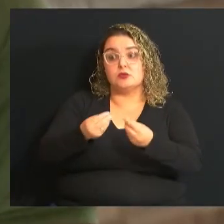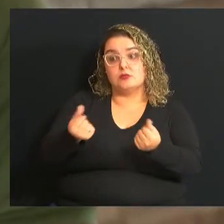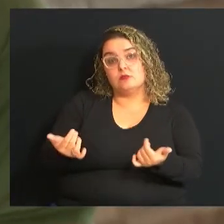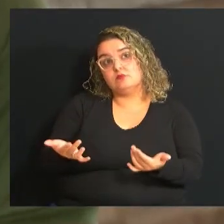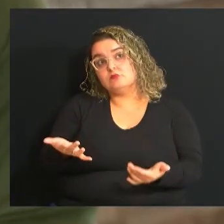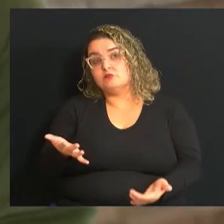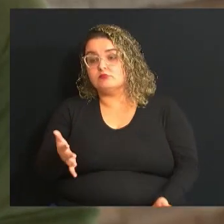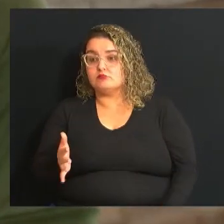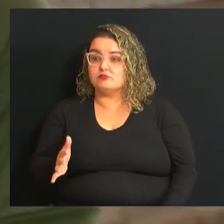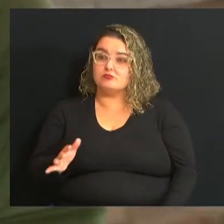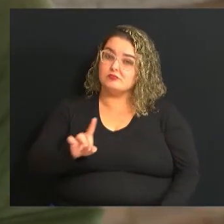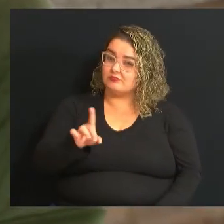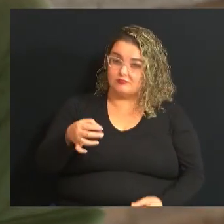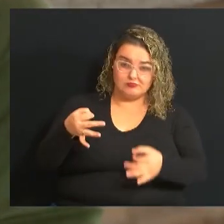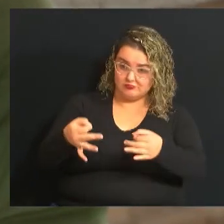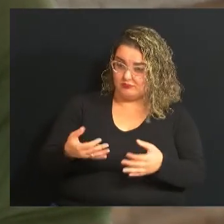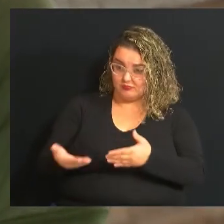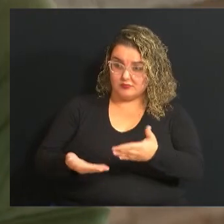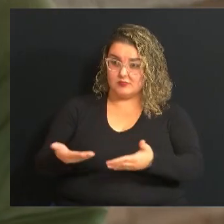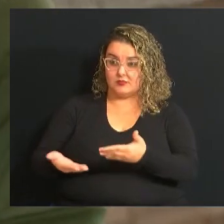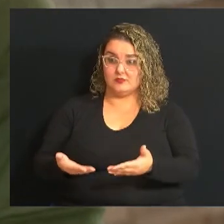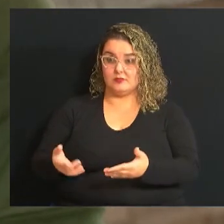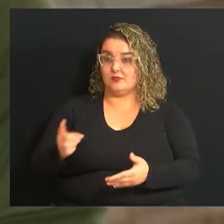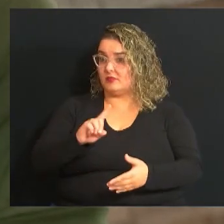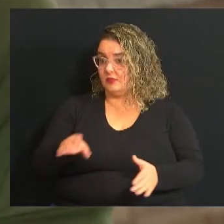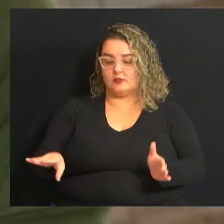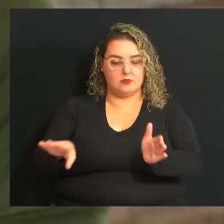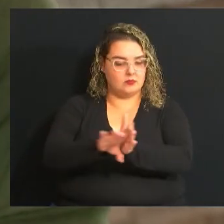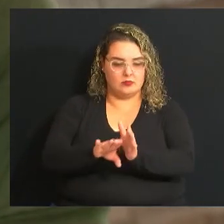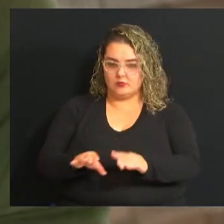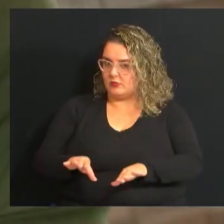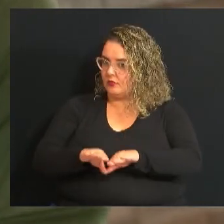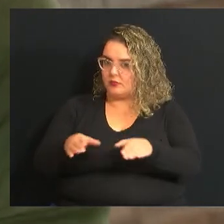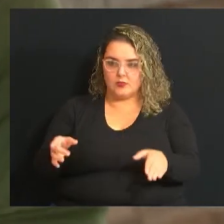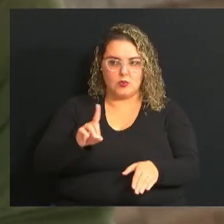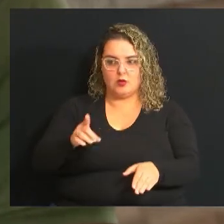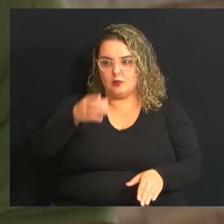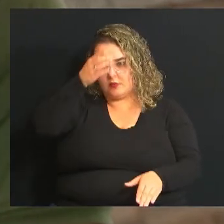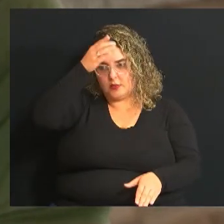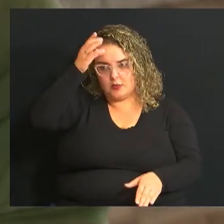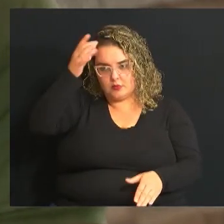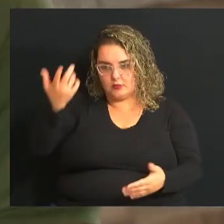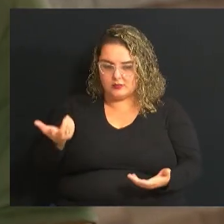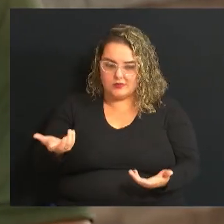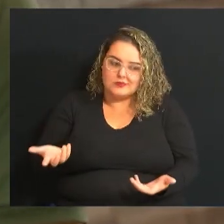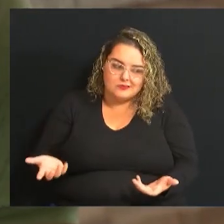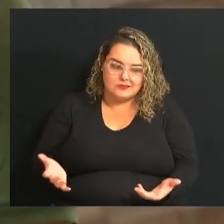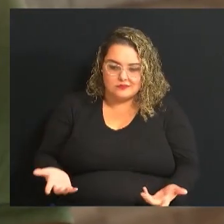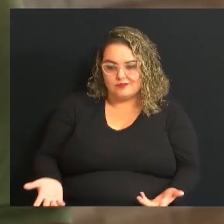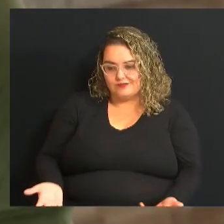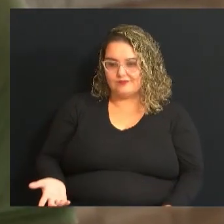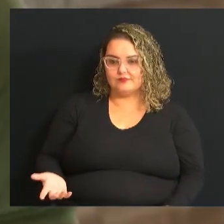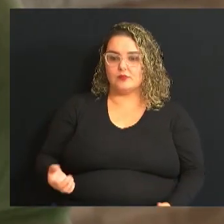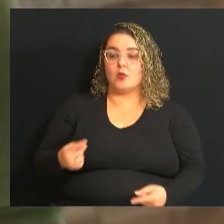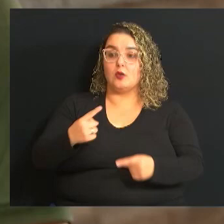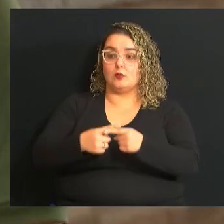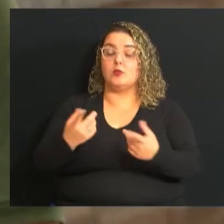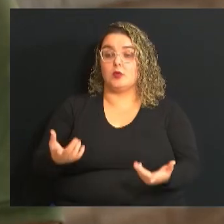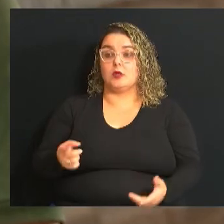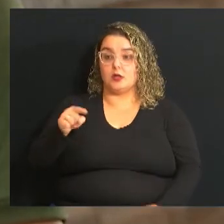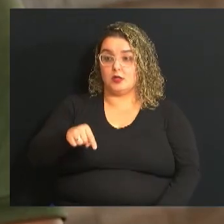tenha optado por pagar de forma parcelada. Caso ele não traga essas informações, o consumidor tem